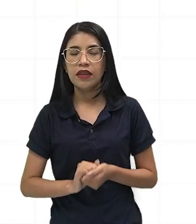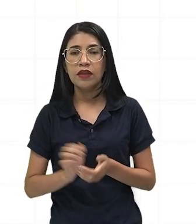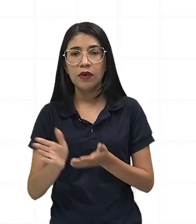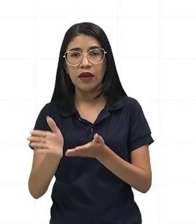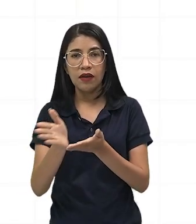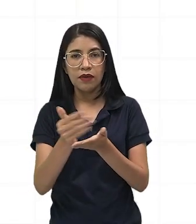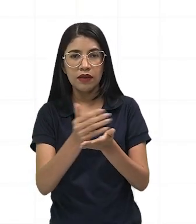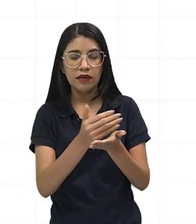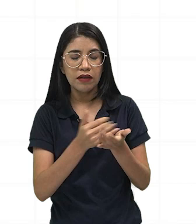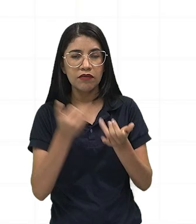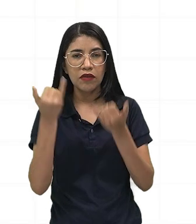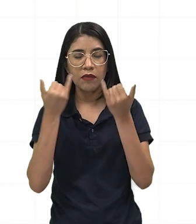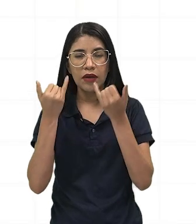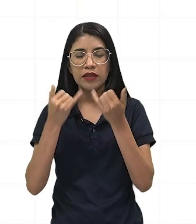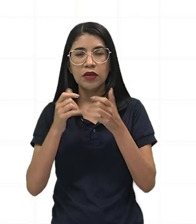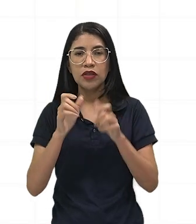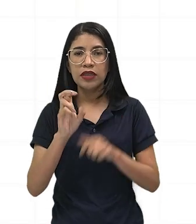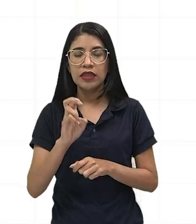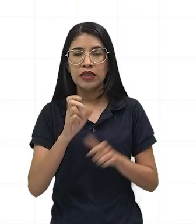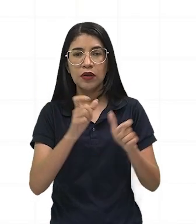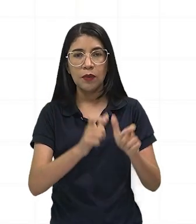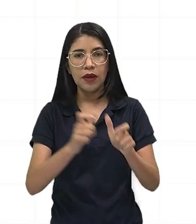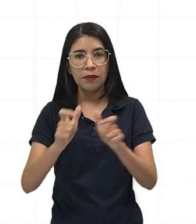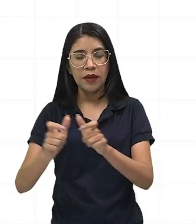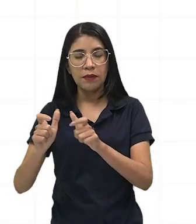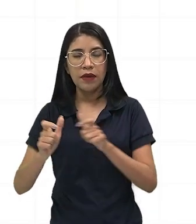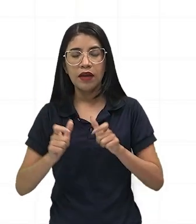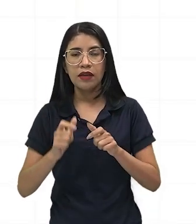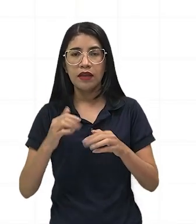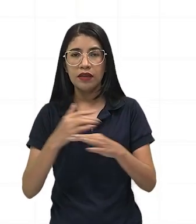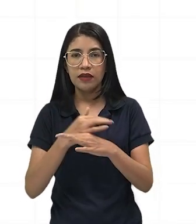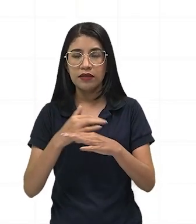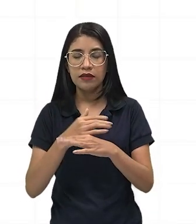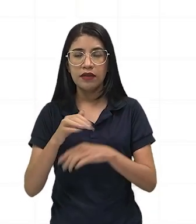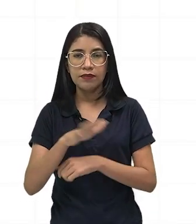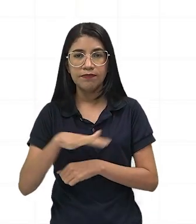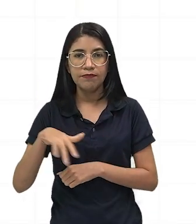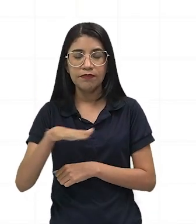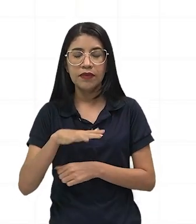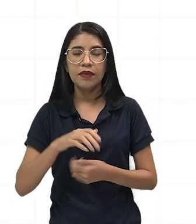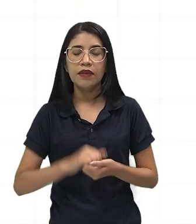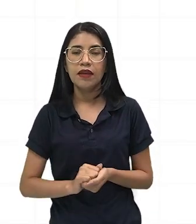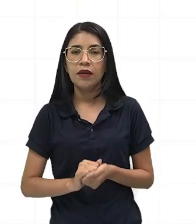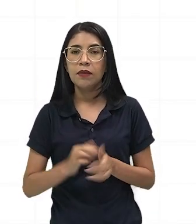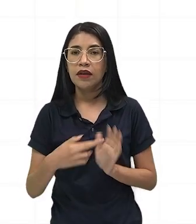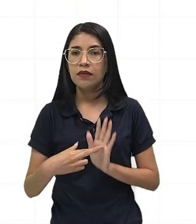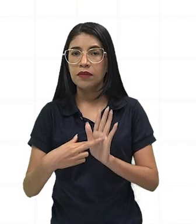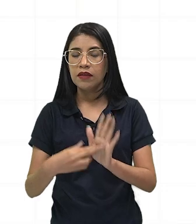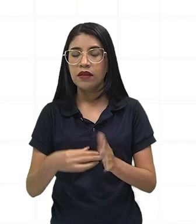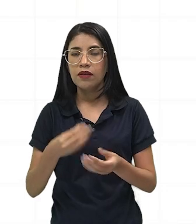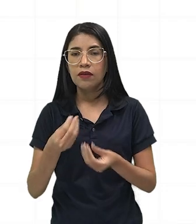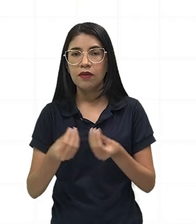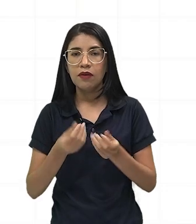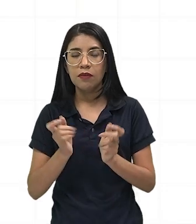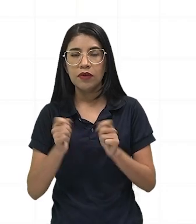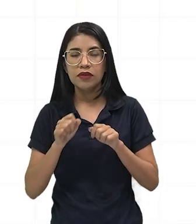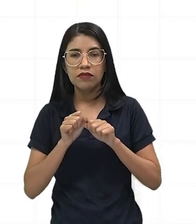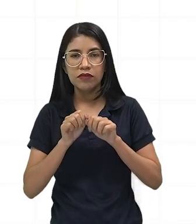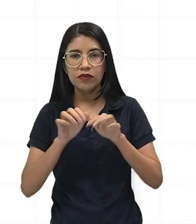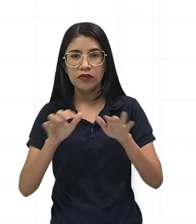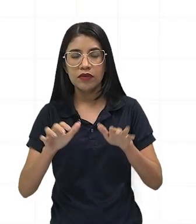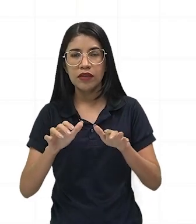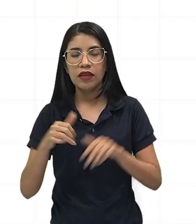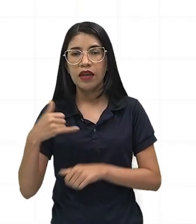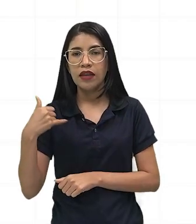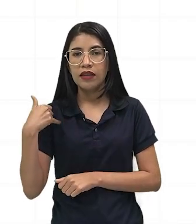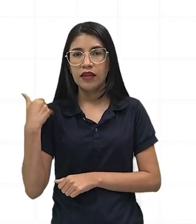dados populacionais de 5 bairros da cidade e desejam, né, representar graficamente a distribuição etária de